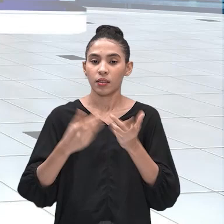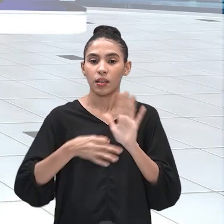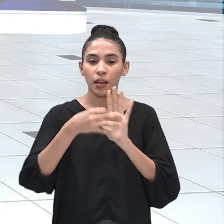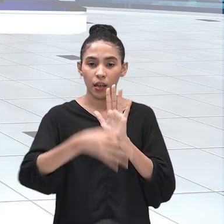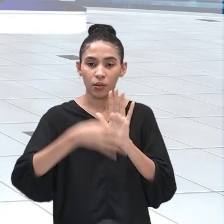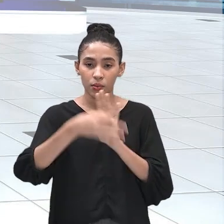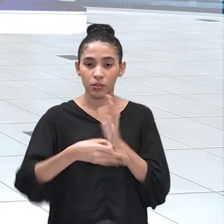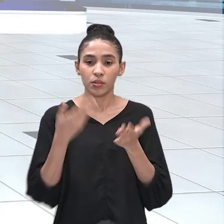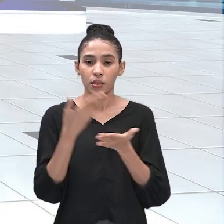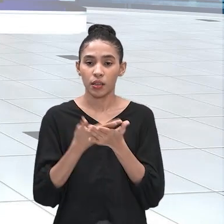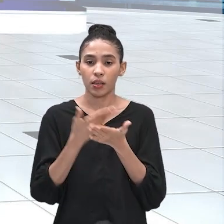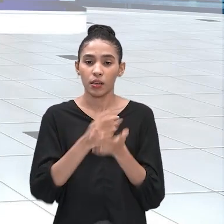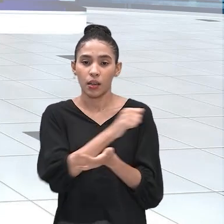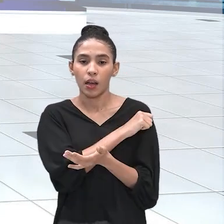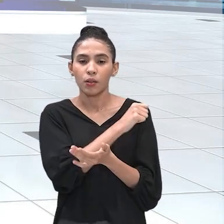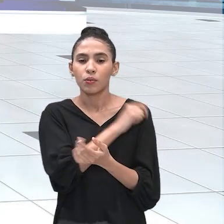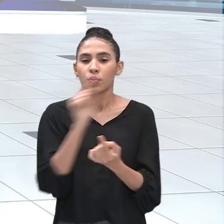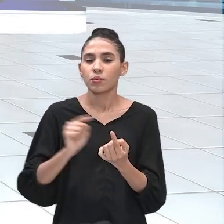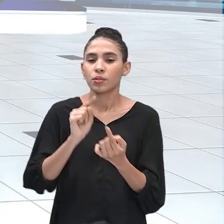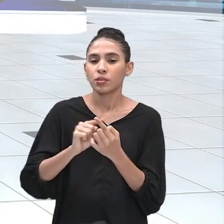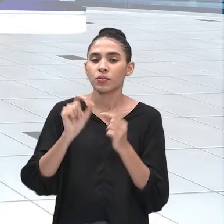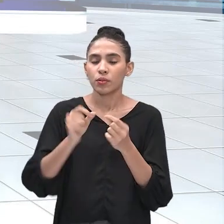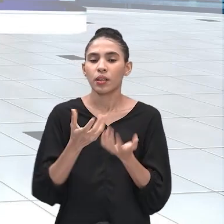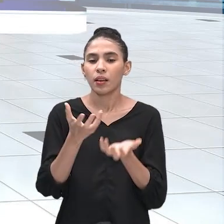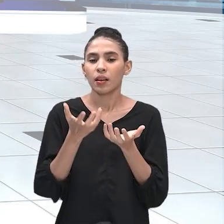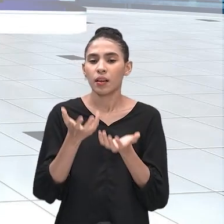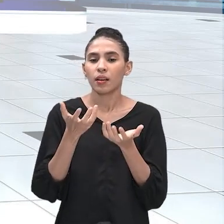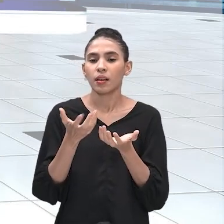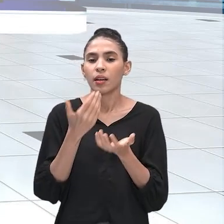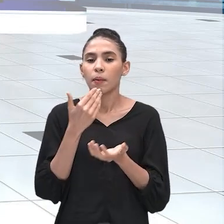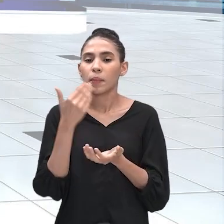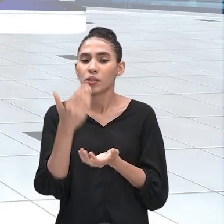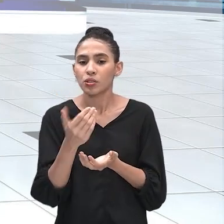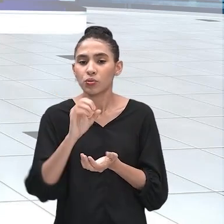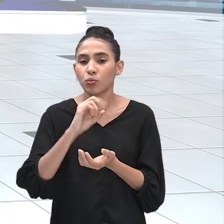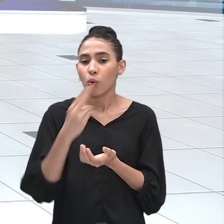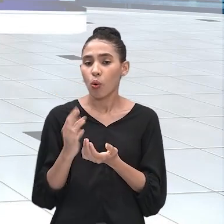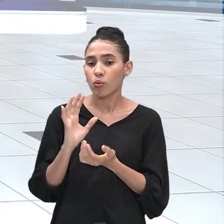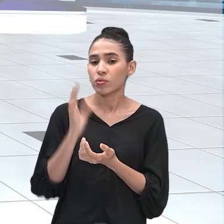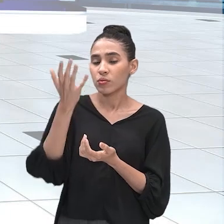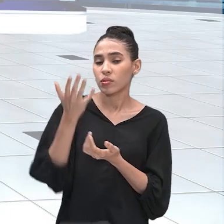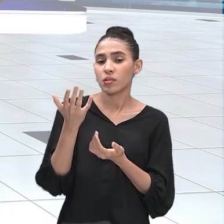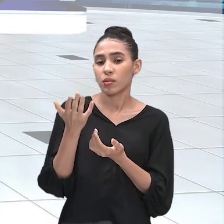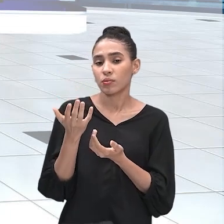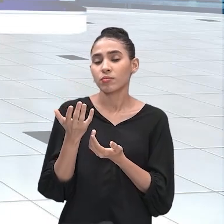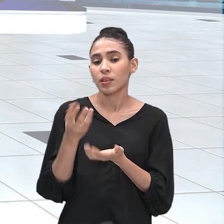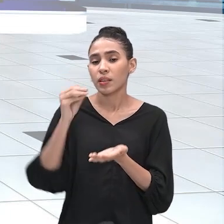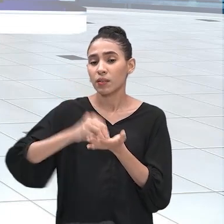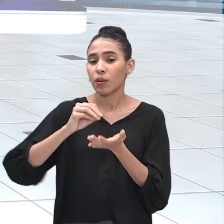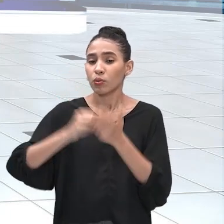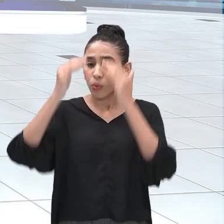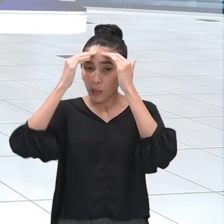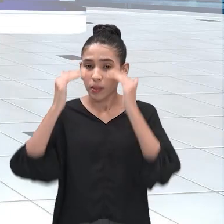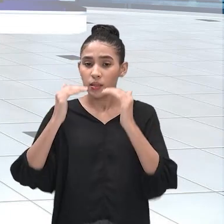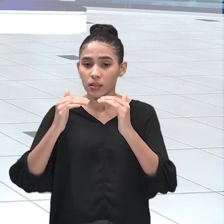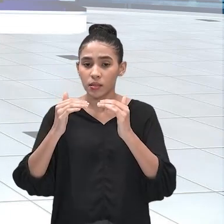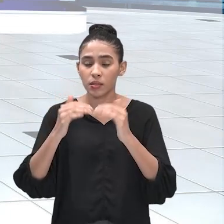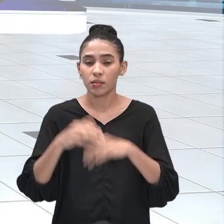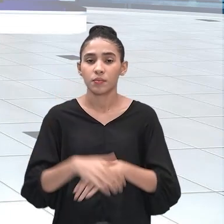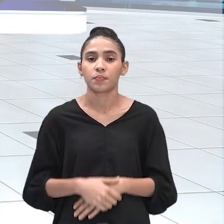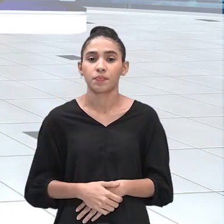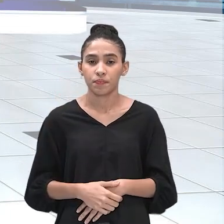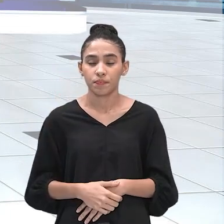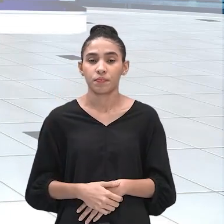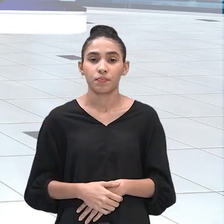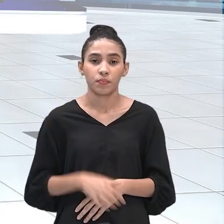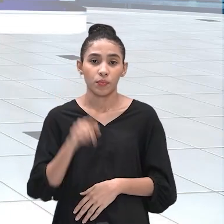do estudante no sentido de reivindicar por algo ou situação descumprida por prestadores de serviço, tá?